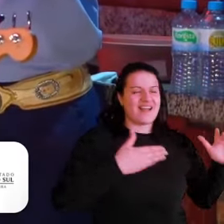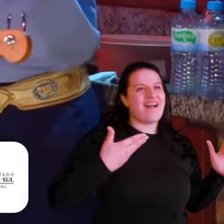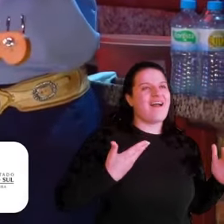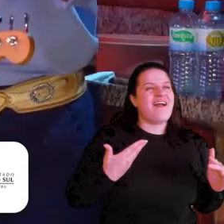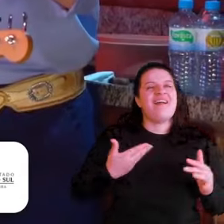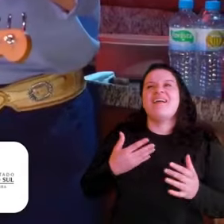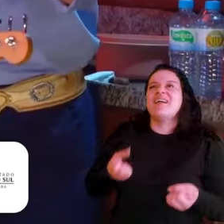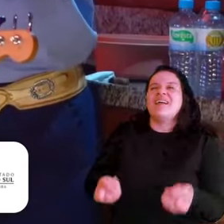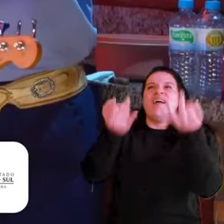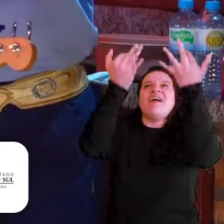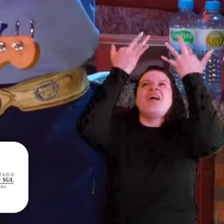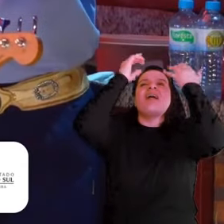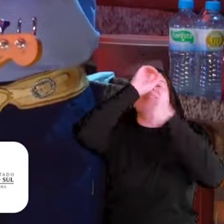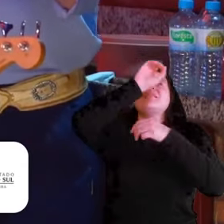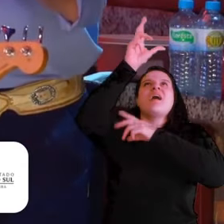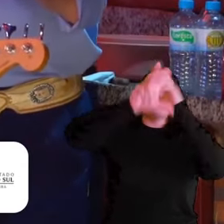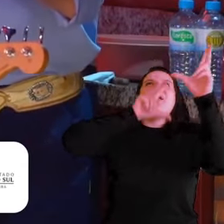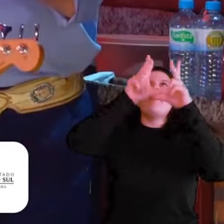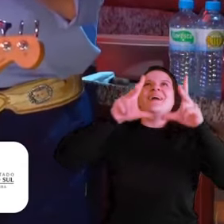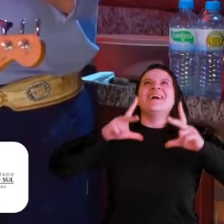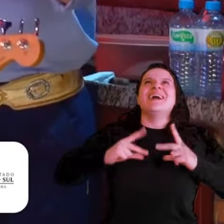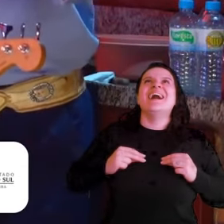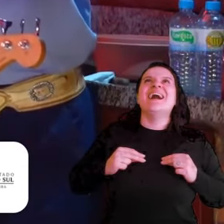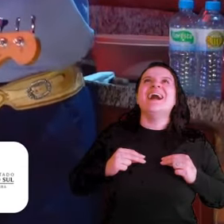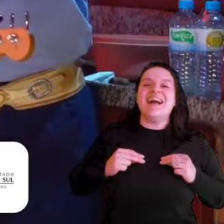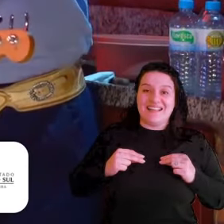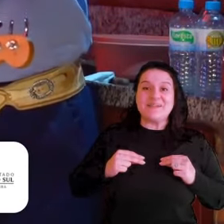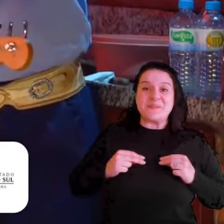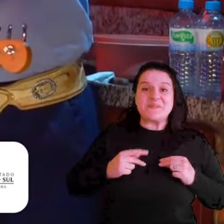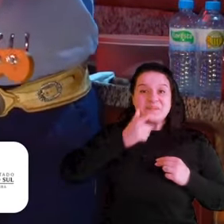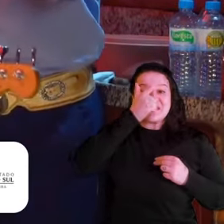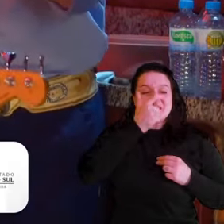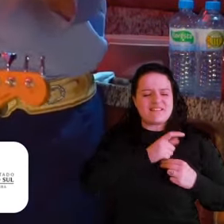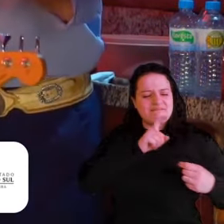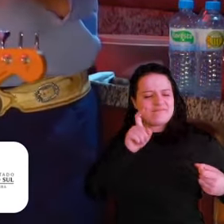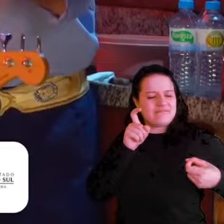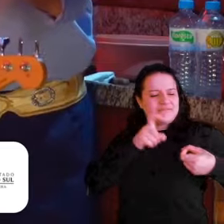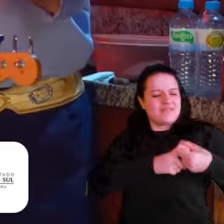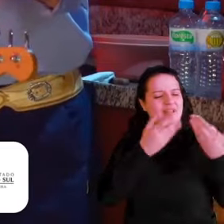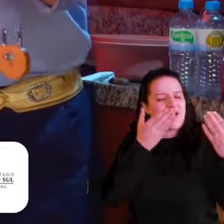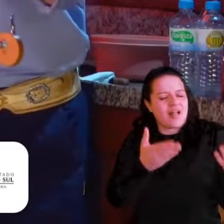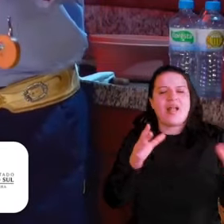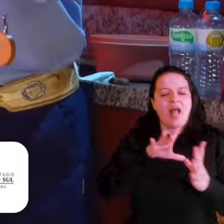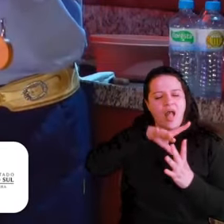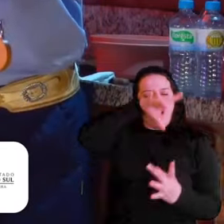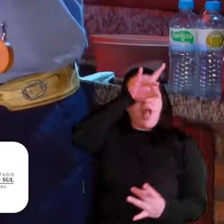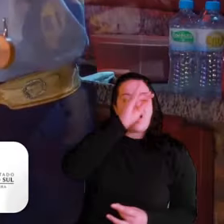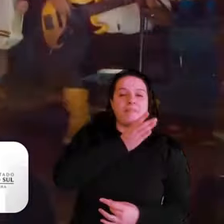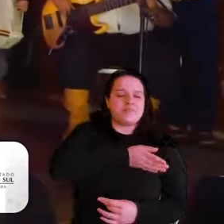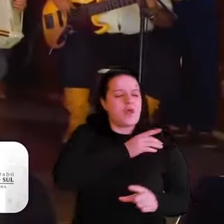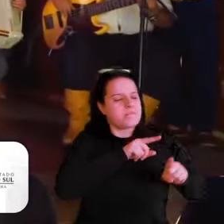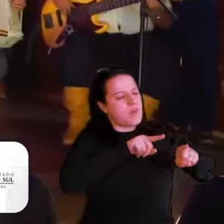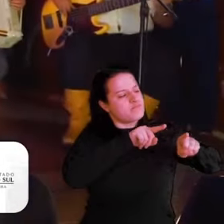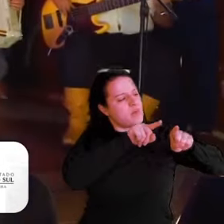E o amigo é a maior riqueza que Deus presenteou pra mim. Somos parceiros de